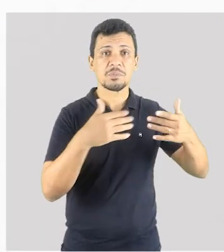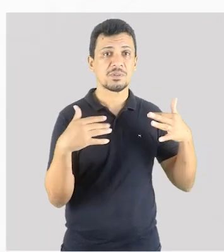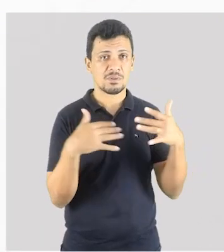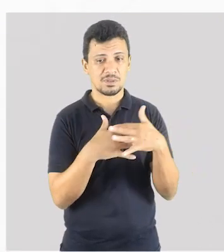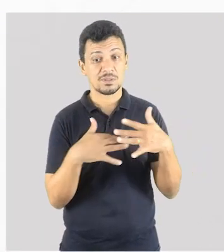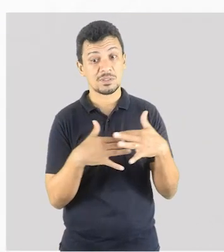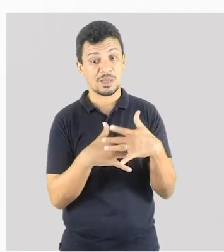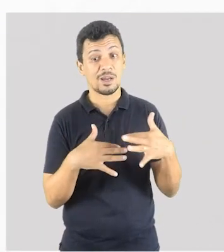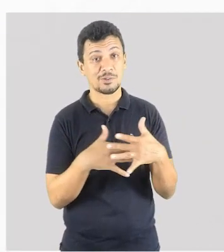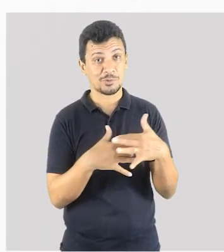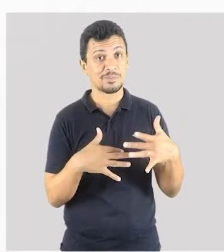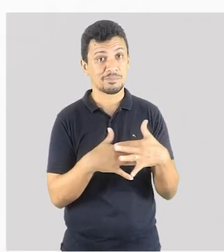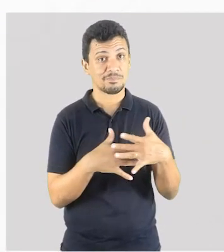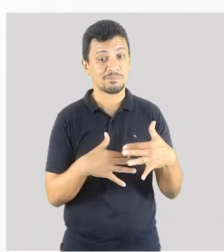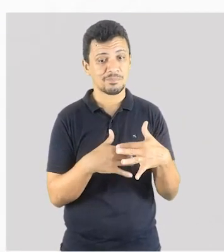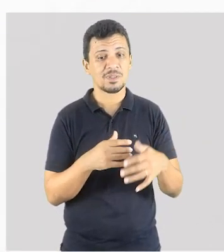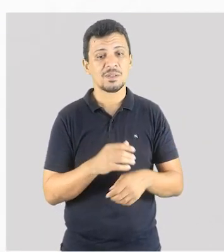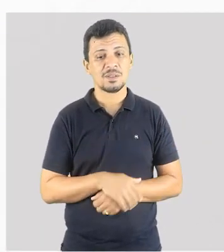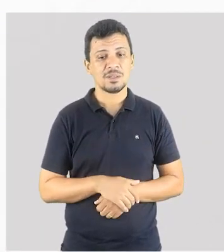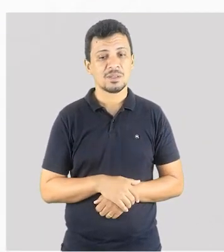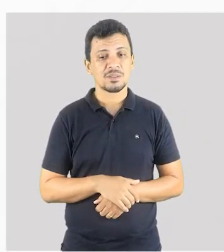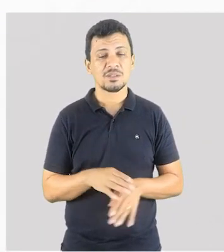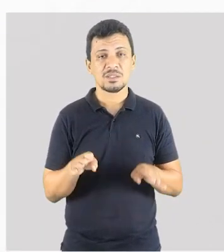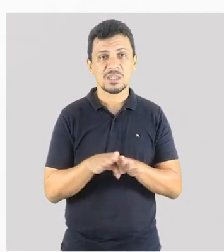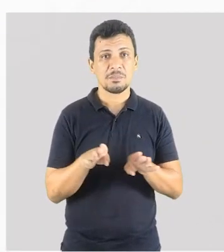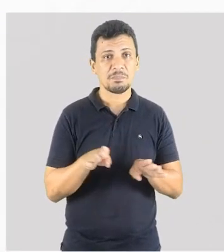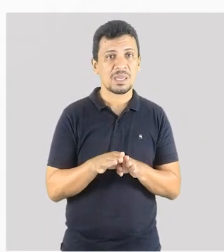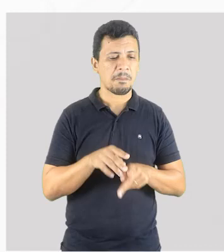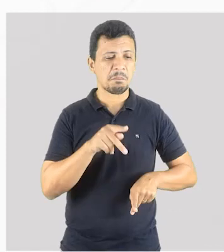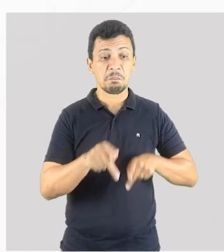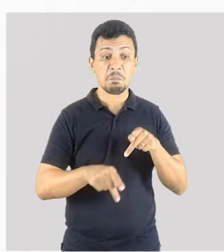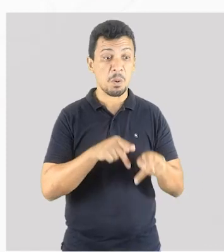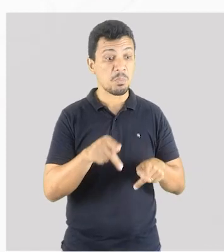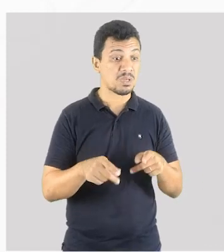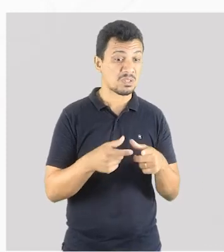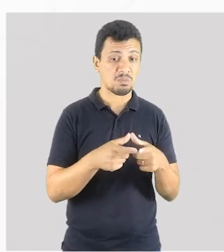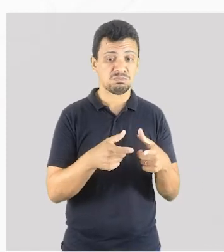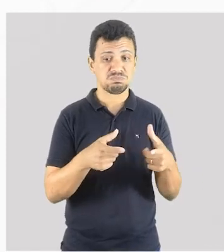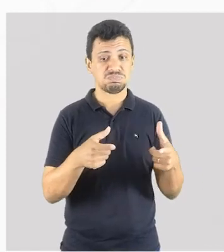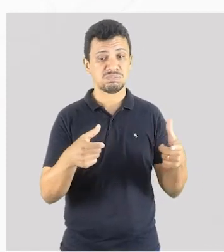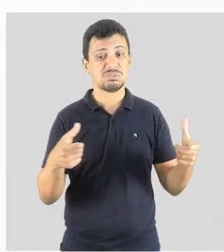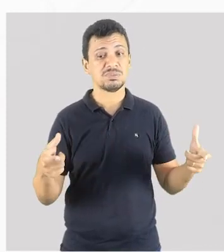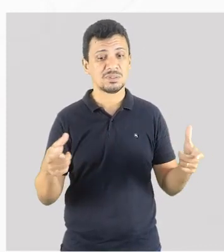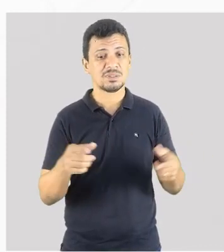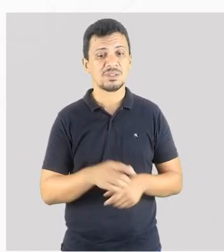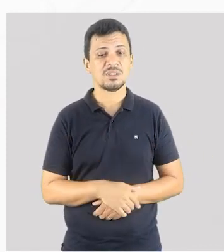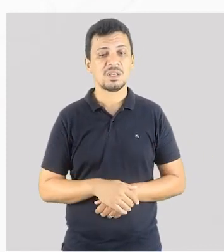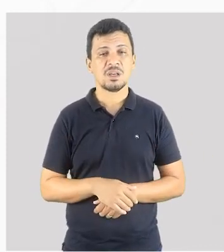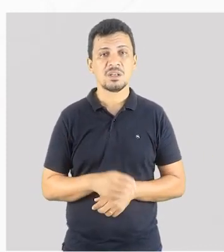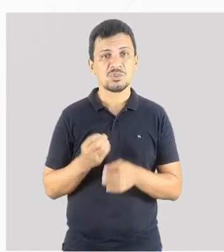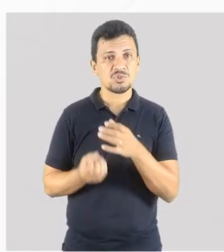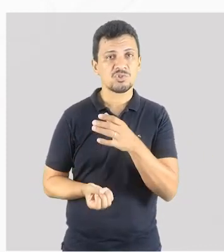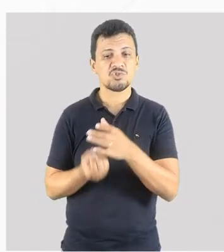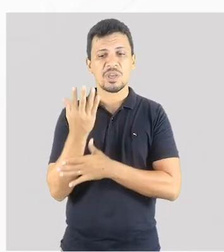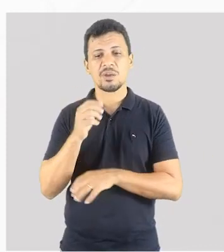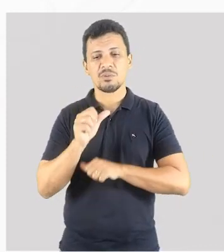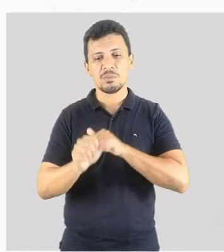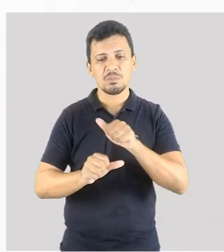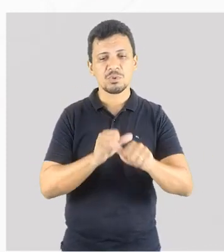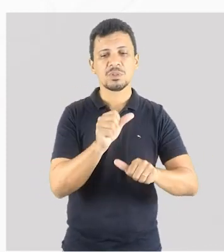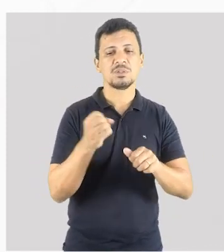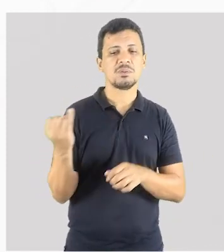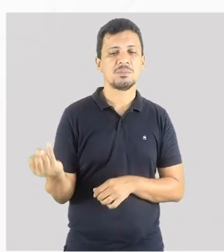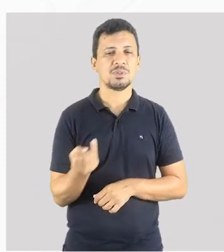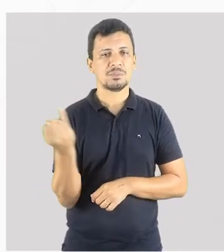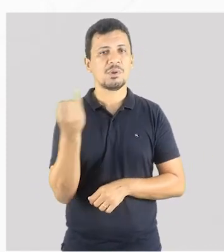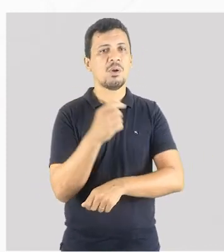das grandes cidades, que é o processo de urbanização, e a consequente concentração populacional nos centros urbanos, geram mudanças